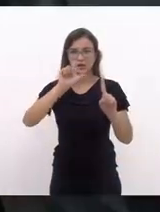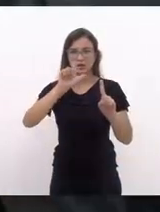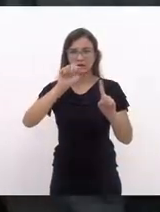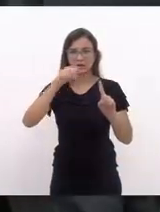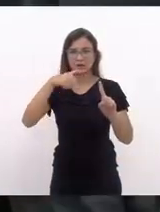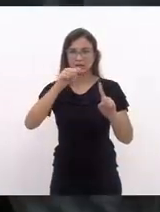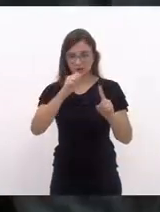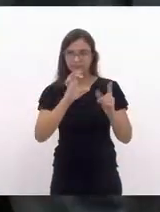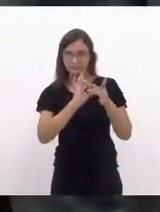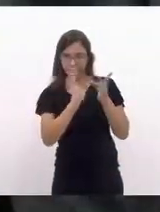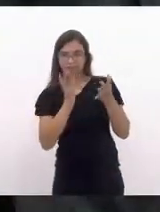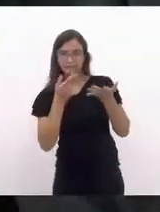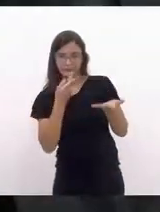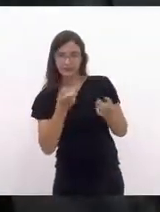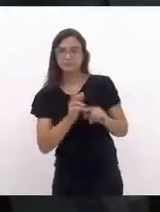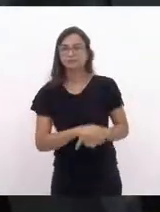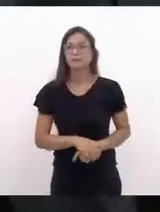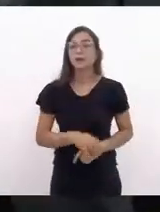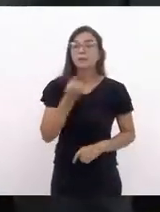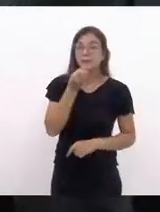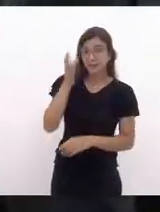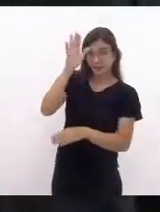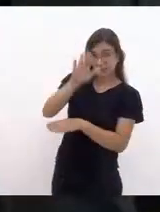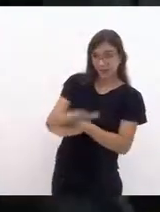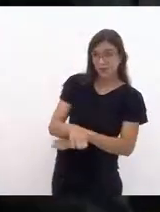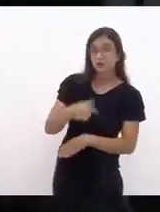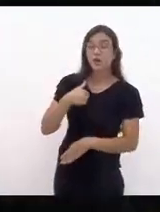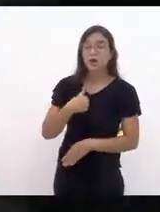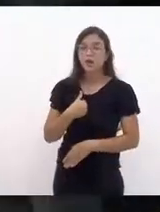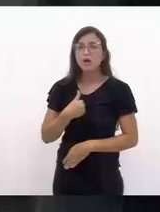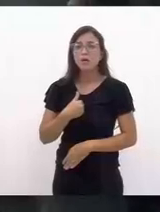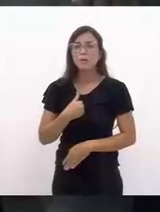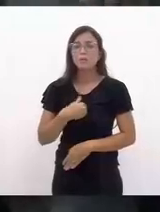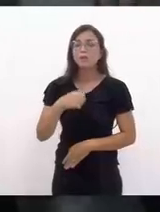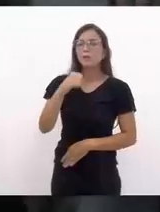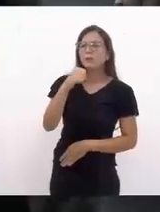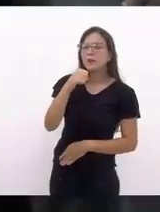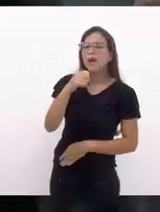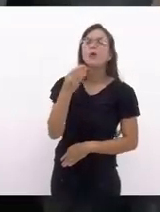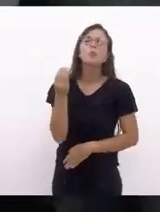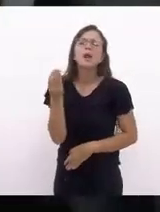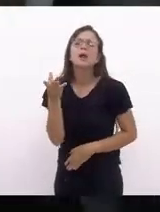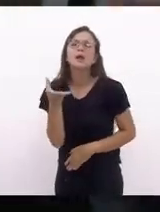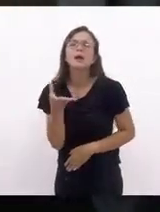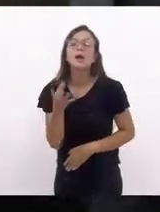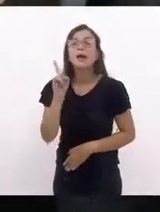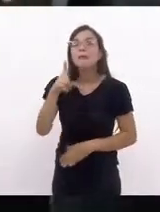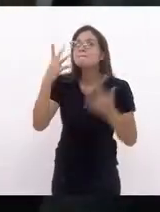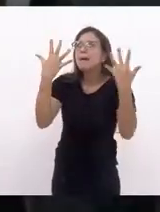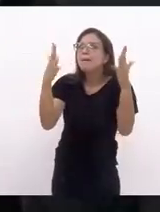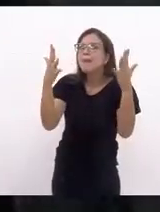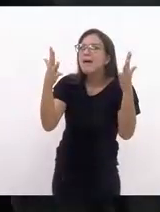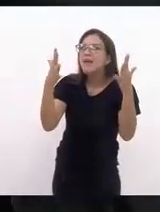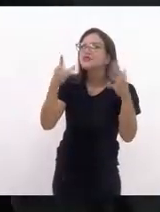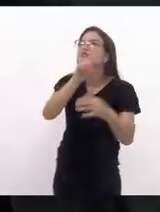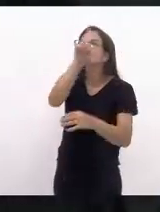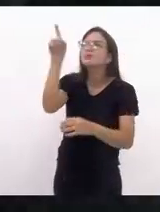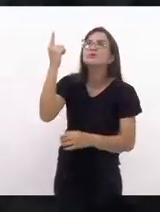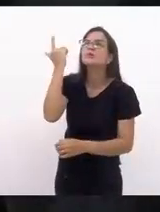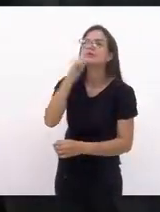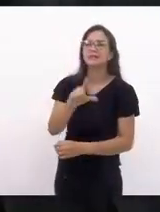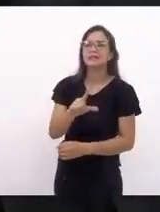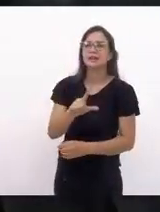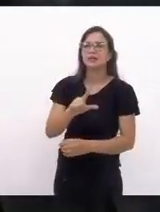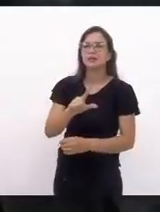Presidente eu queria fazer o uso da palavra para parabenizá-los por essa Conquista não pelo